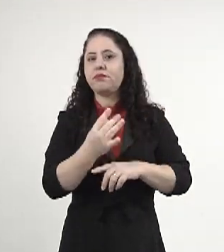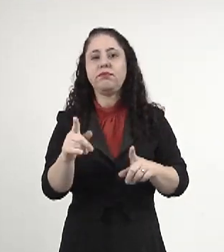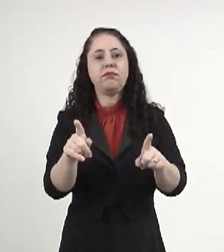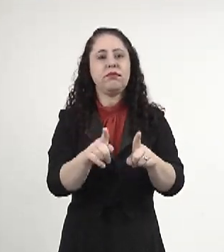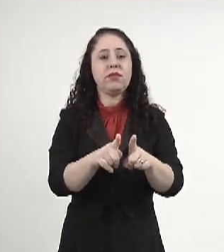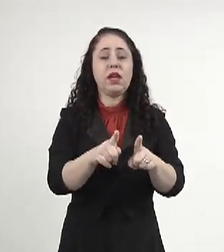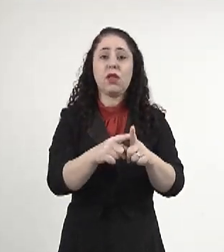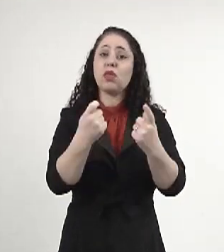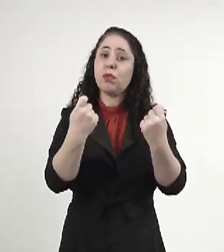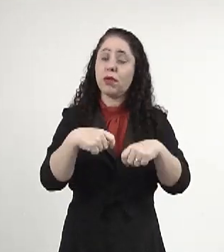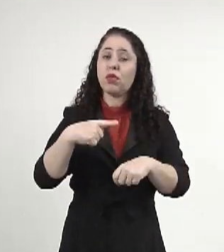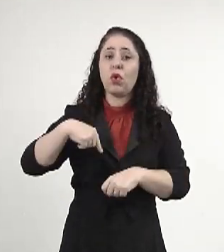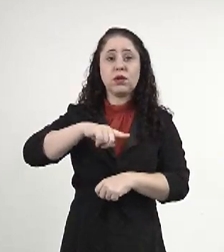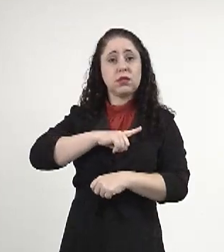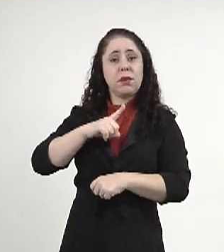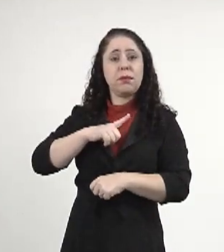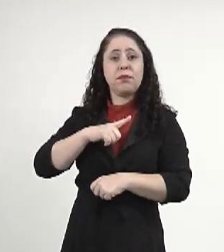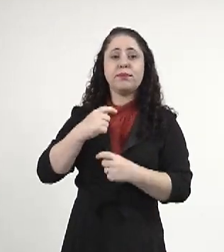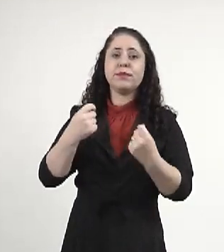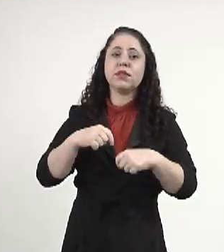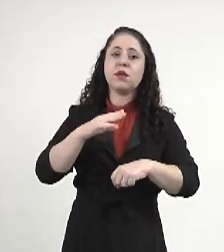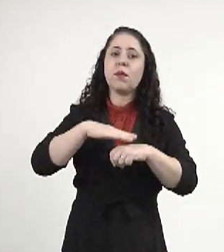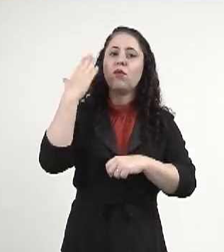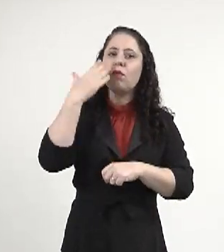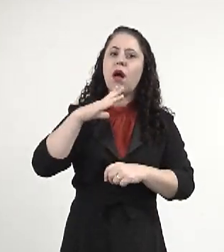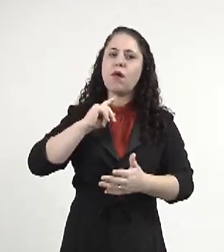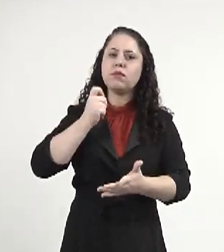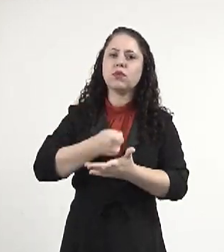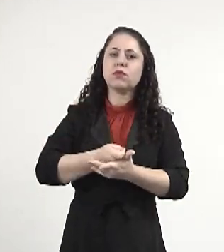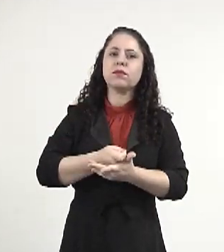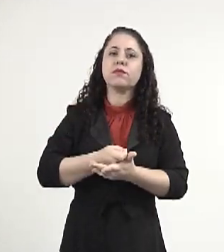também nós precisamos da presença de forma mais